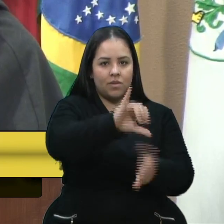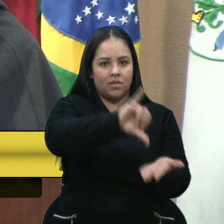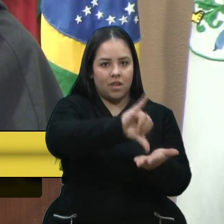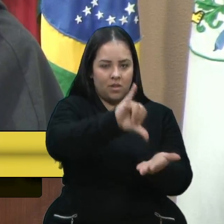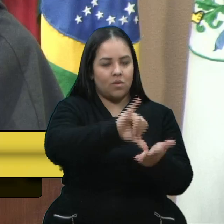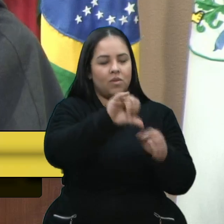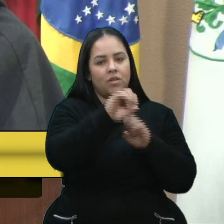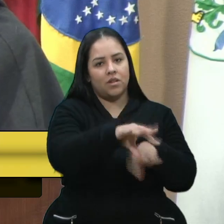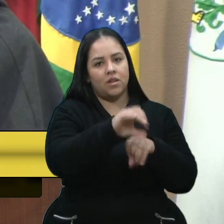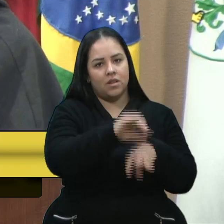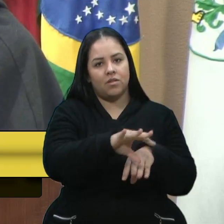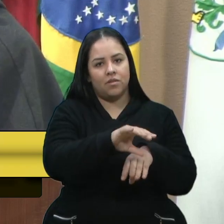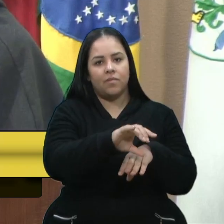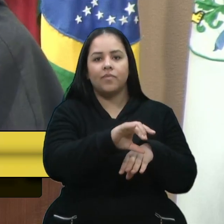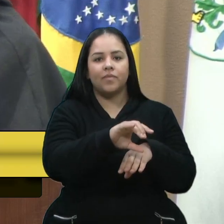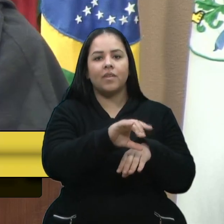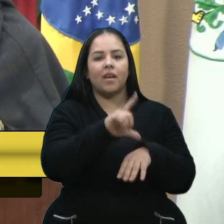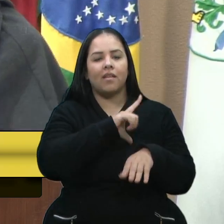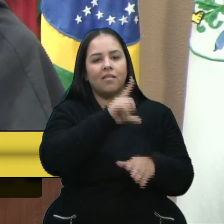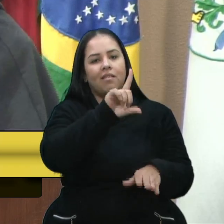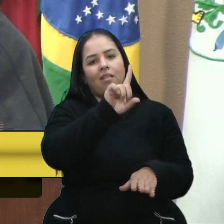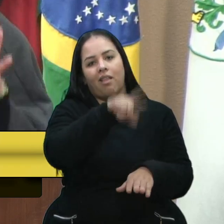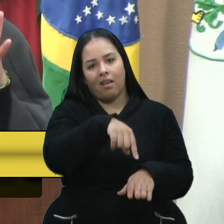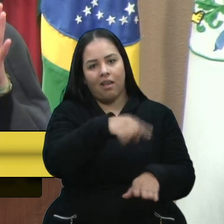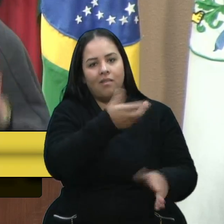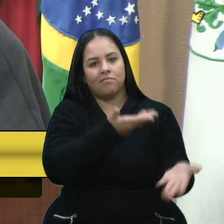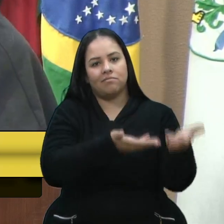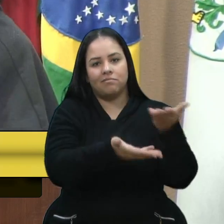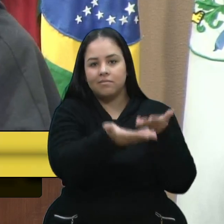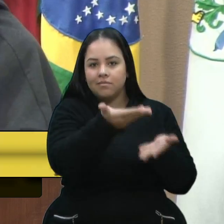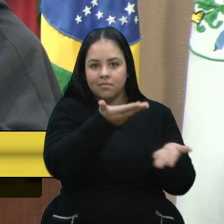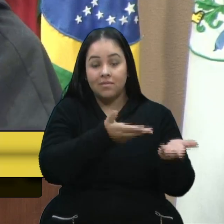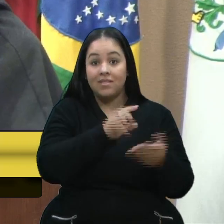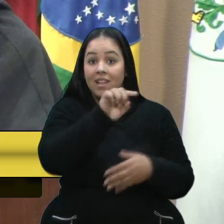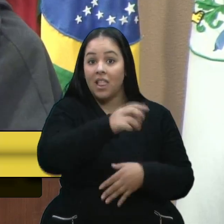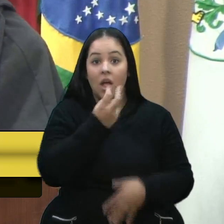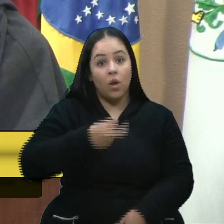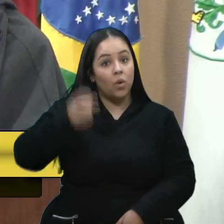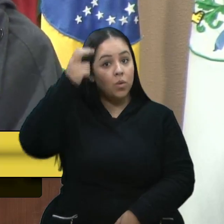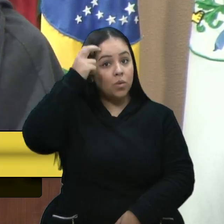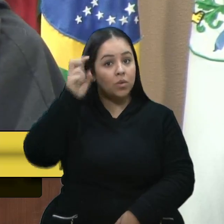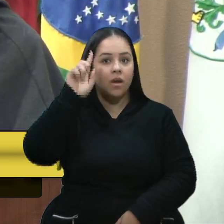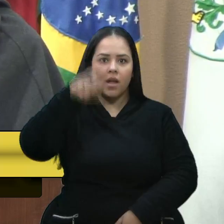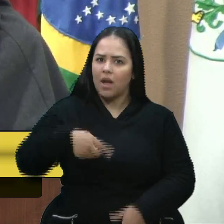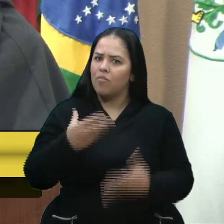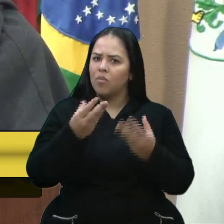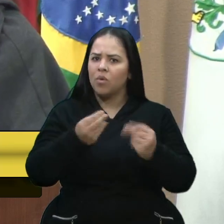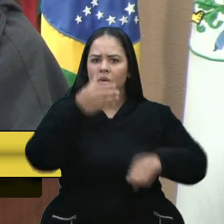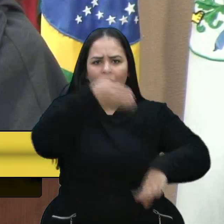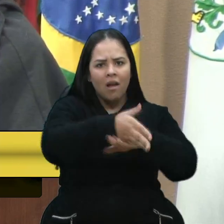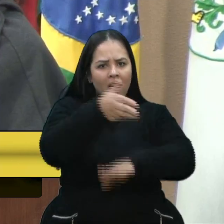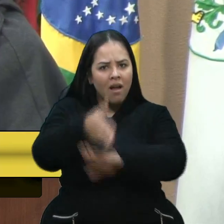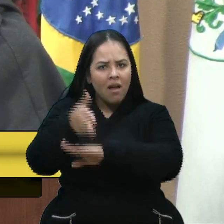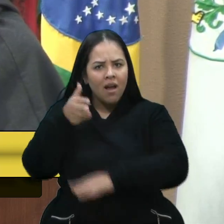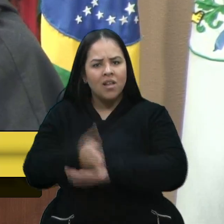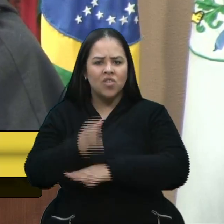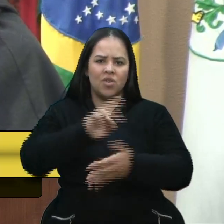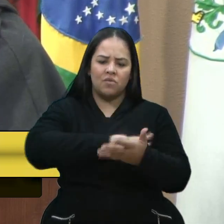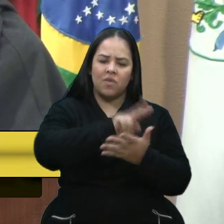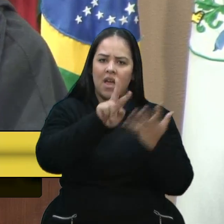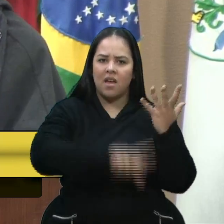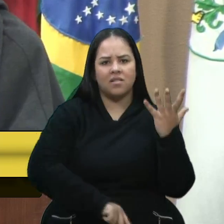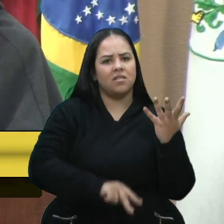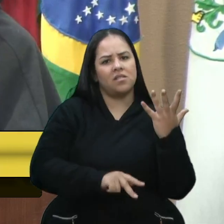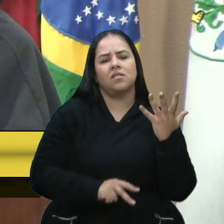atuais centros de convivência. E lá, a cultura era algo muito presente. Em diversas ações e